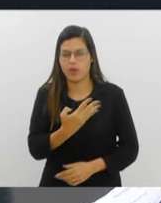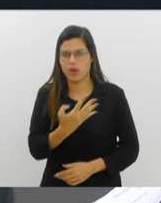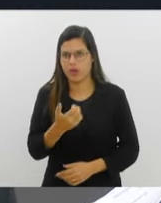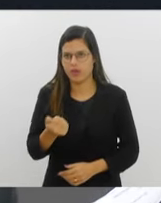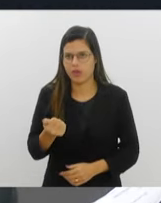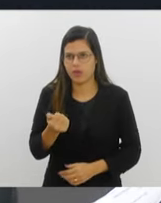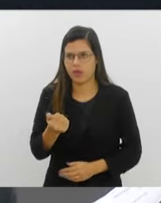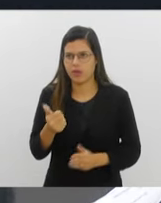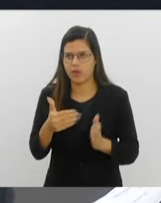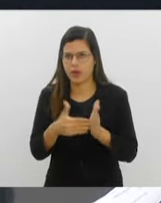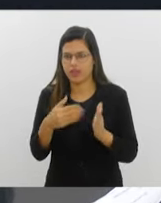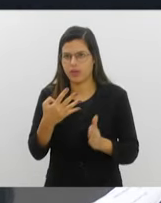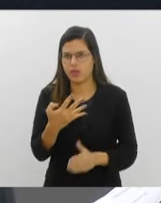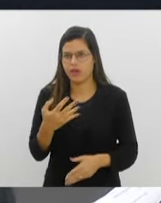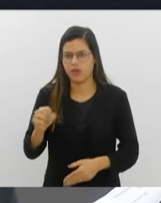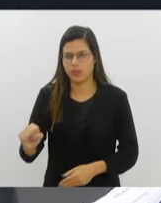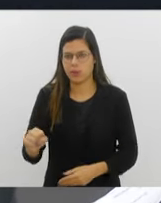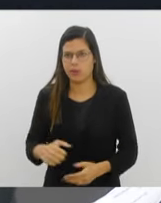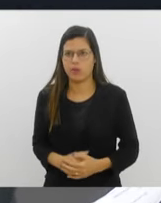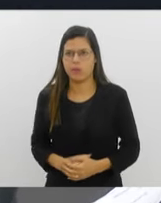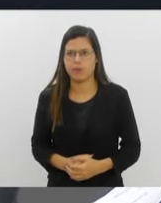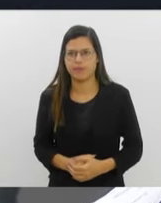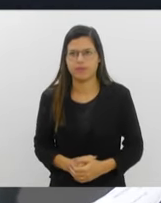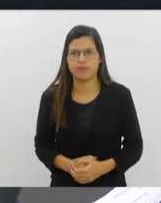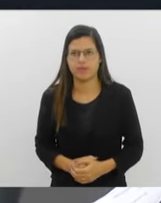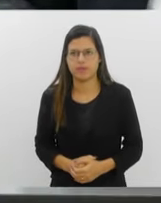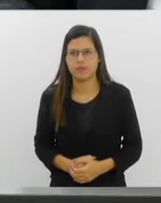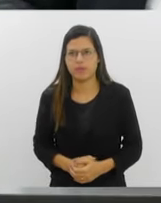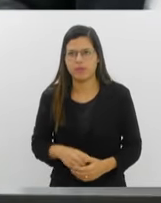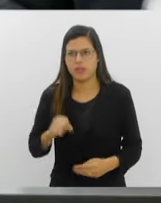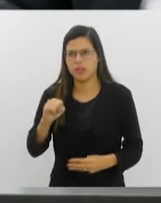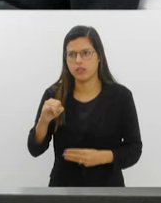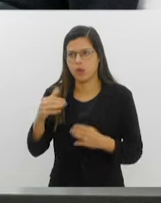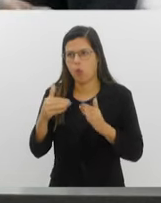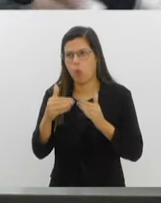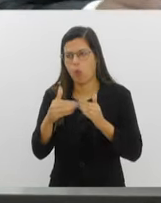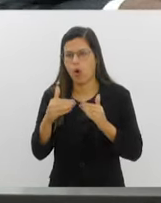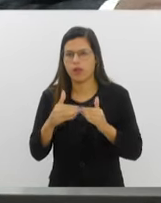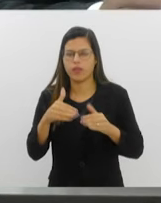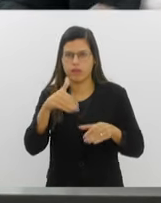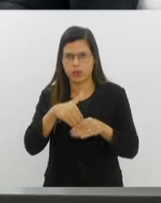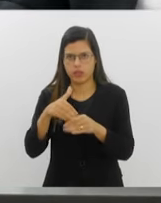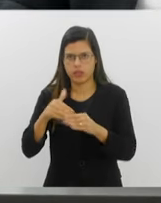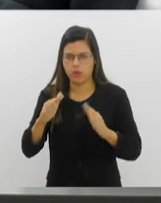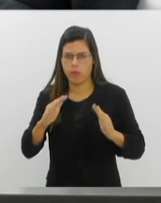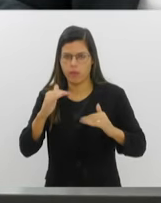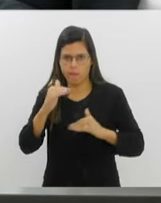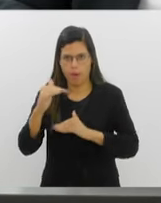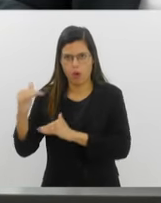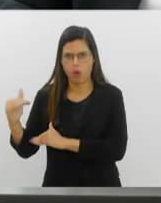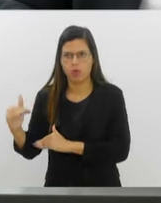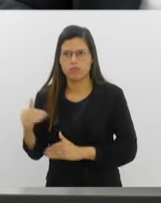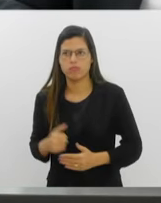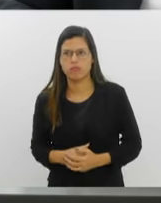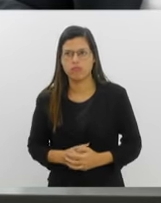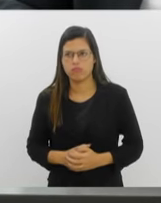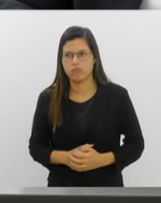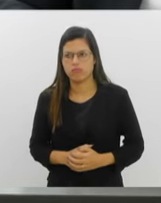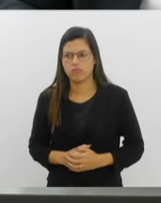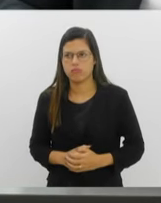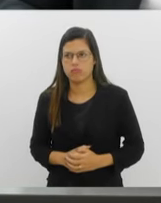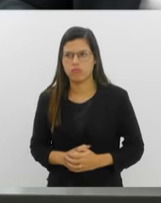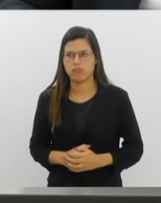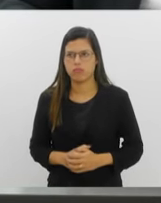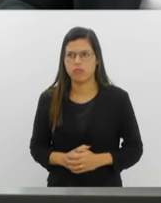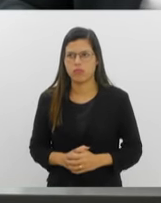41 ao 48. É do 41 ao 48. Senhores que aprovam a votação em bloco do 41 ao 48, pode ser, deputado? Posso relatar, se